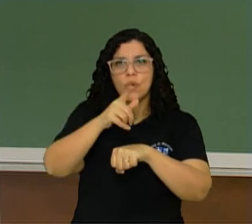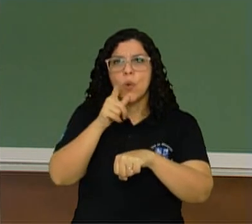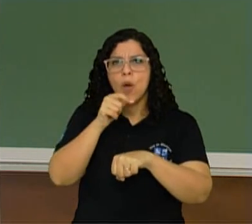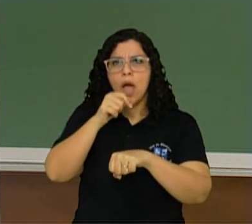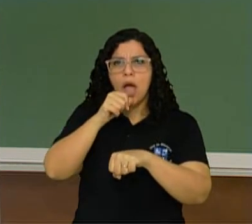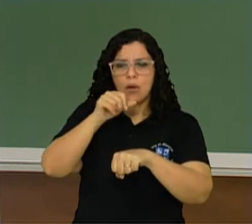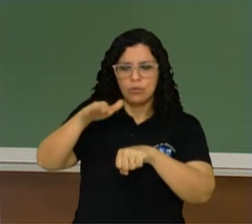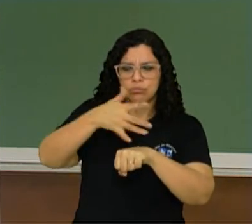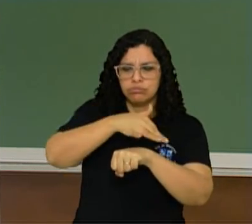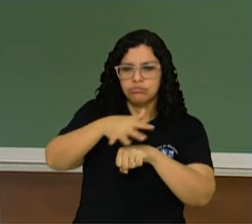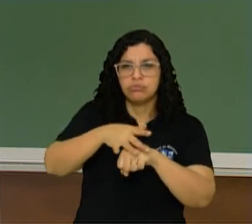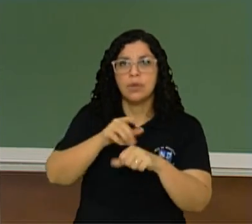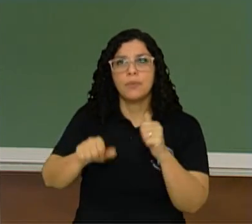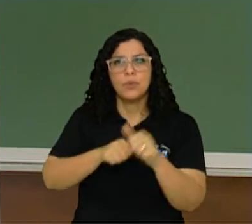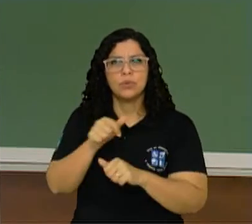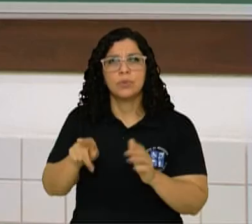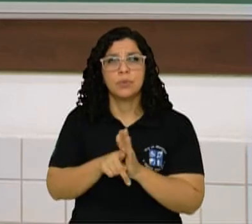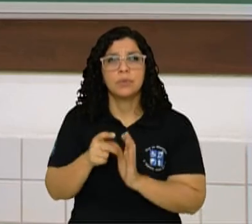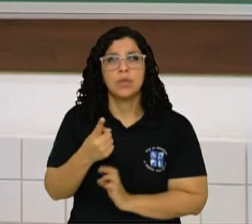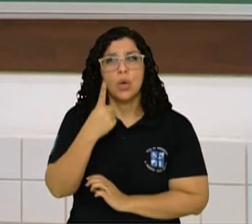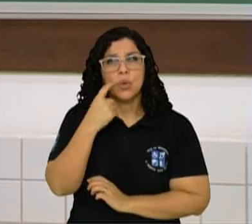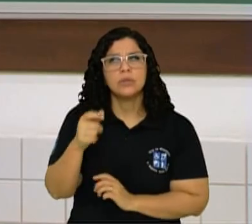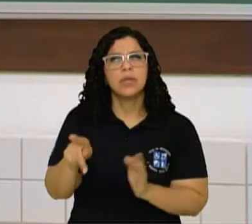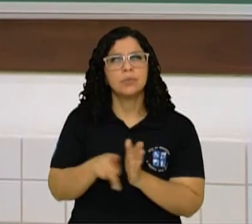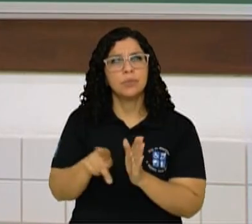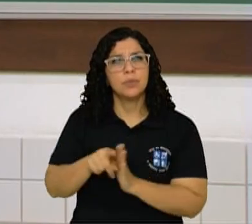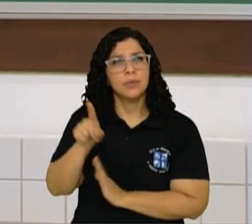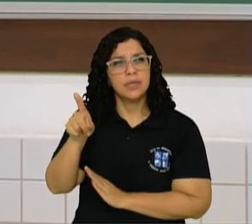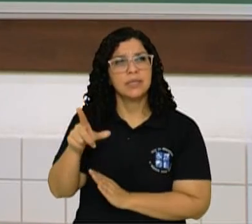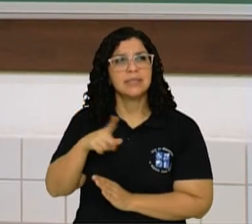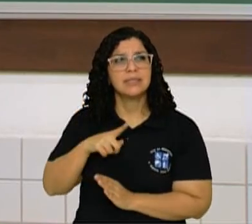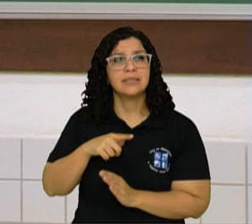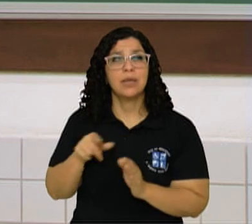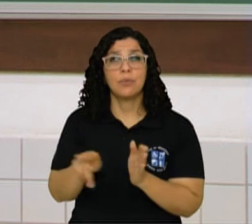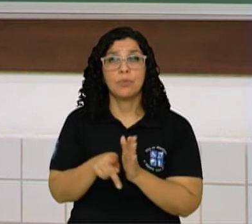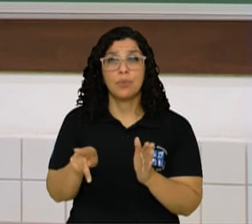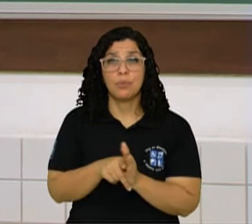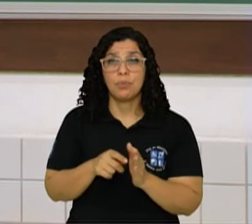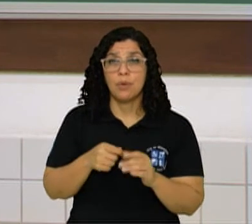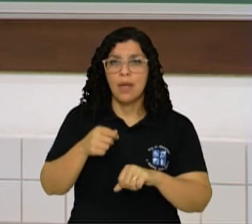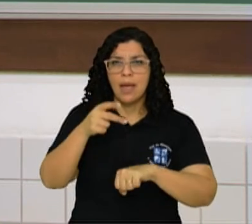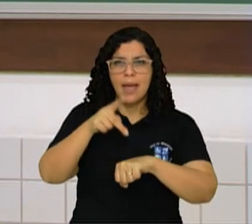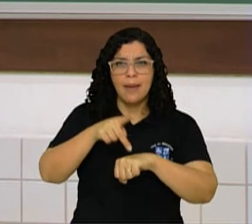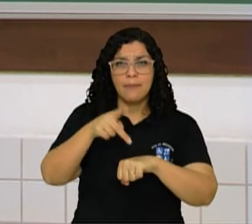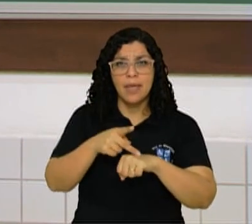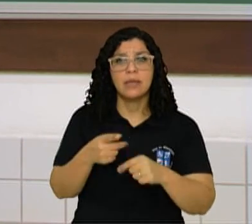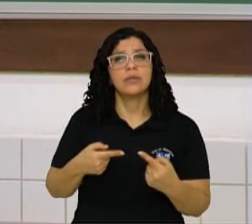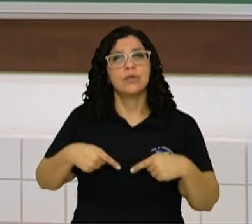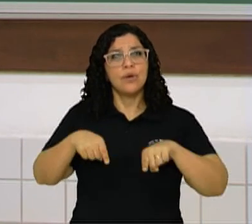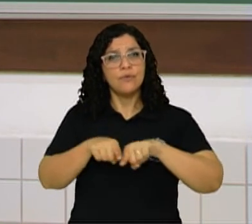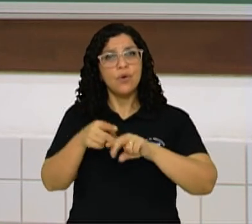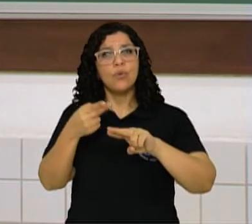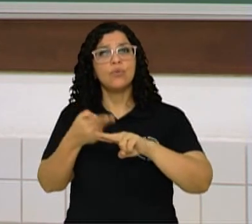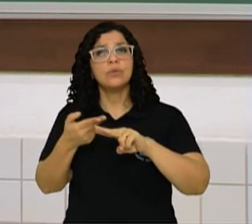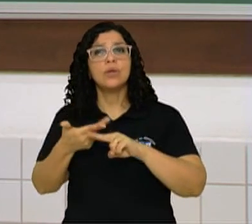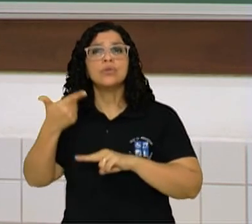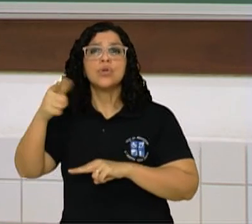pedra. Uma curiosidade da litografia é que a matriz ela pode ser reutilizada